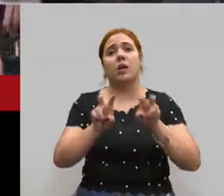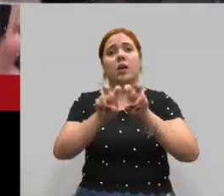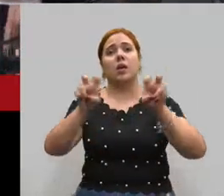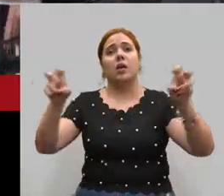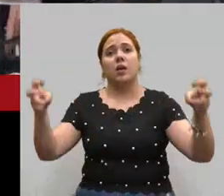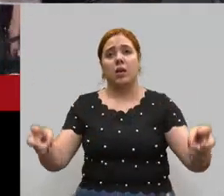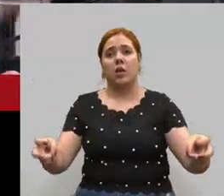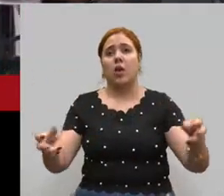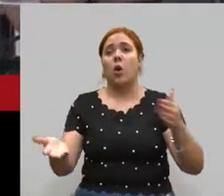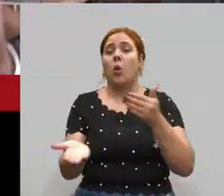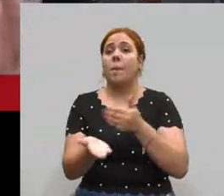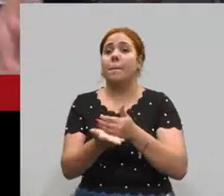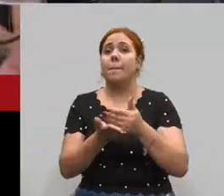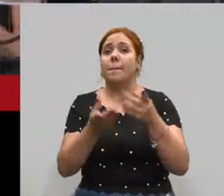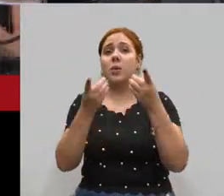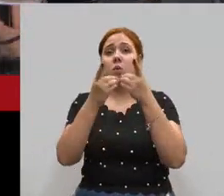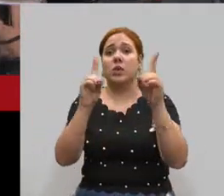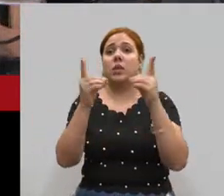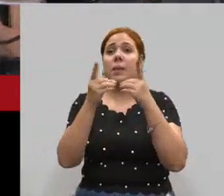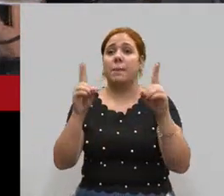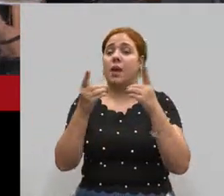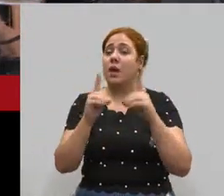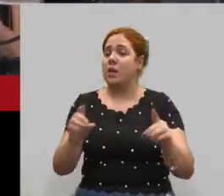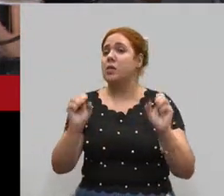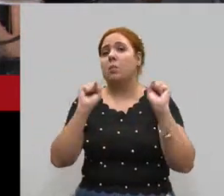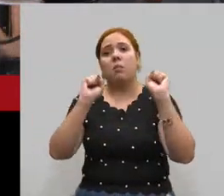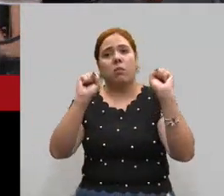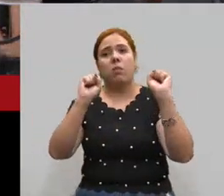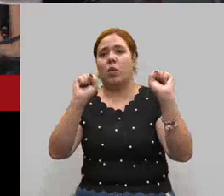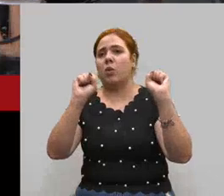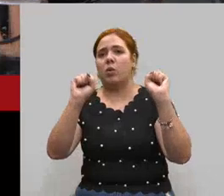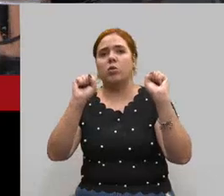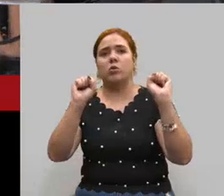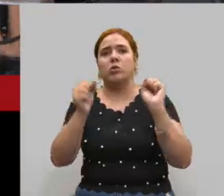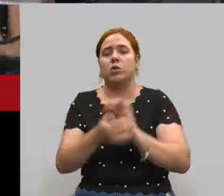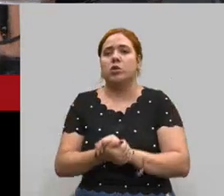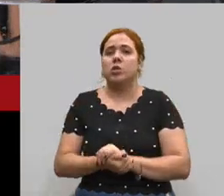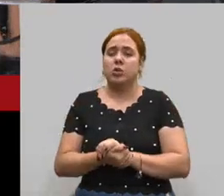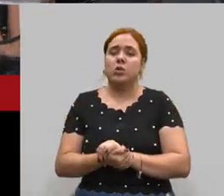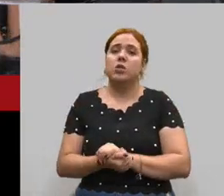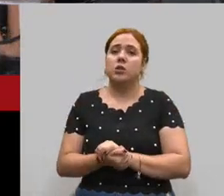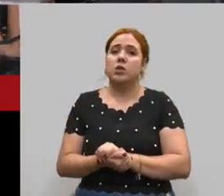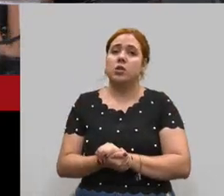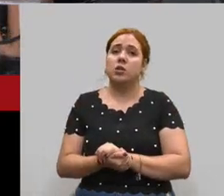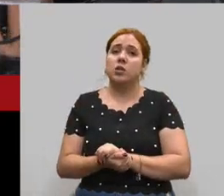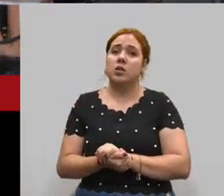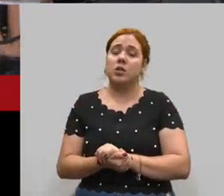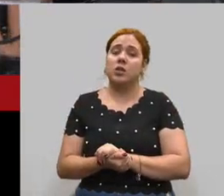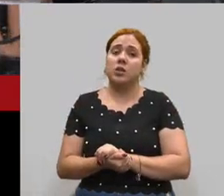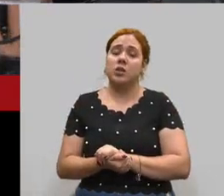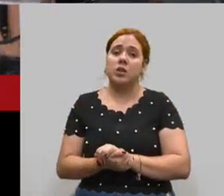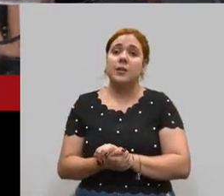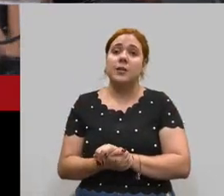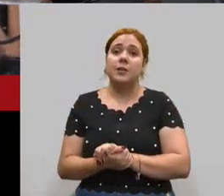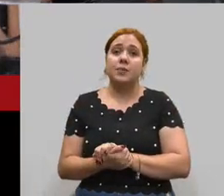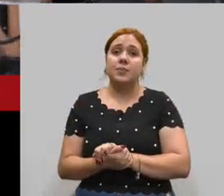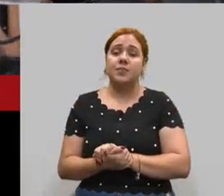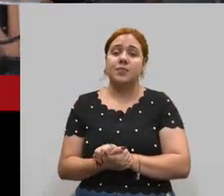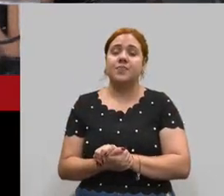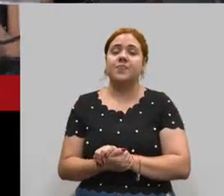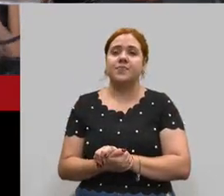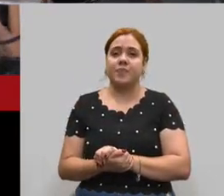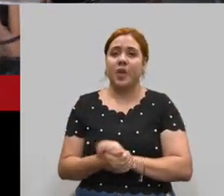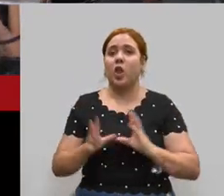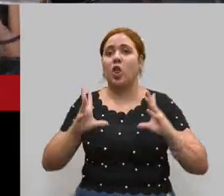começar a sessão de debate todos estão de direita a fala vereador Nino falou queria falar nin você pode preparar